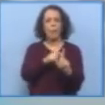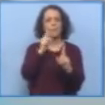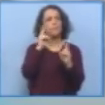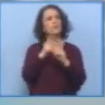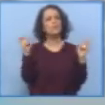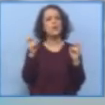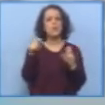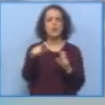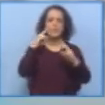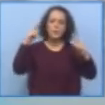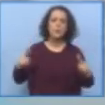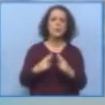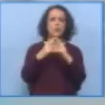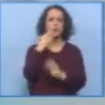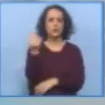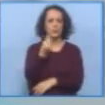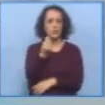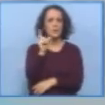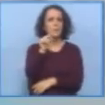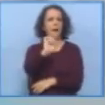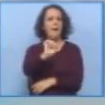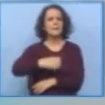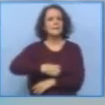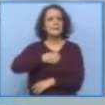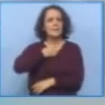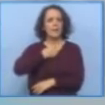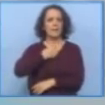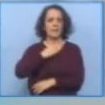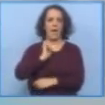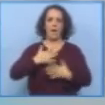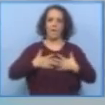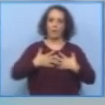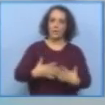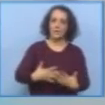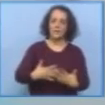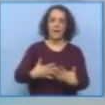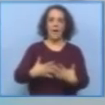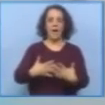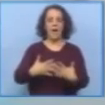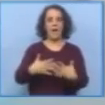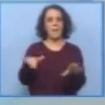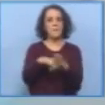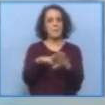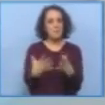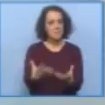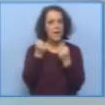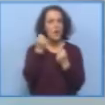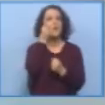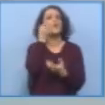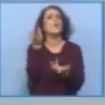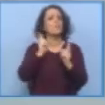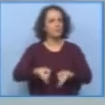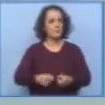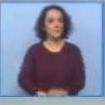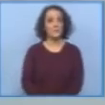estas jornadas e, principalmente, sentiu em si a grande vontade, o grande impulso de nelas participar. Pois,